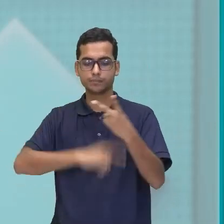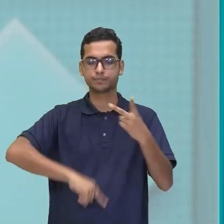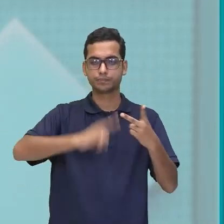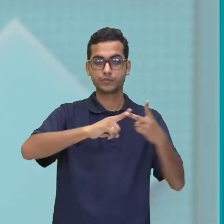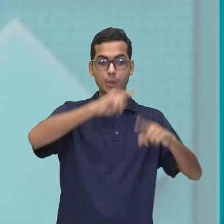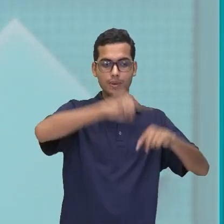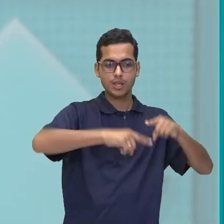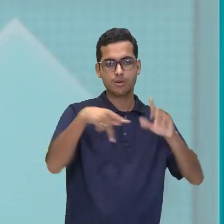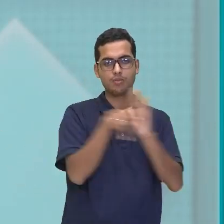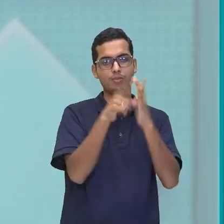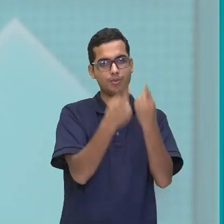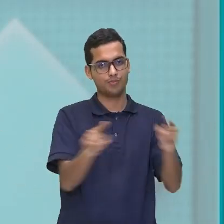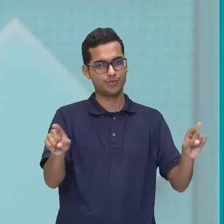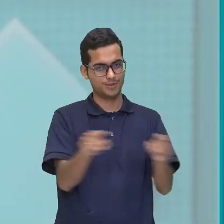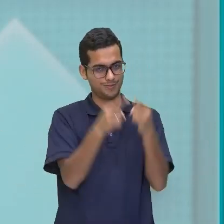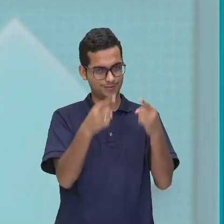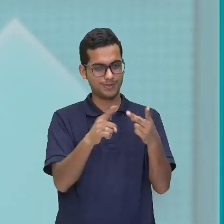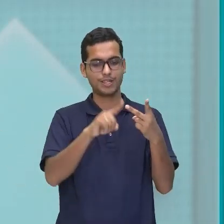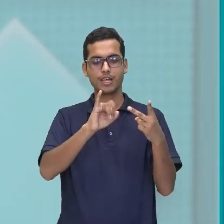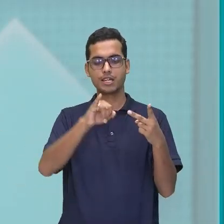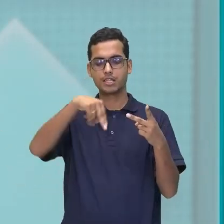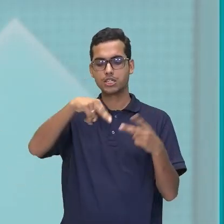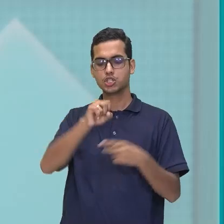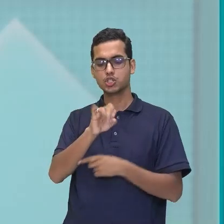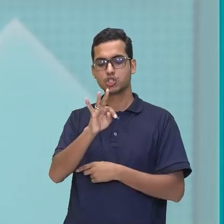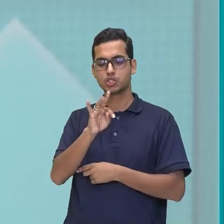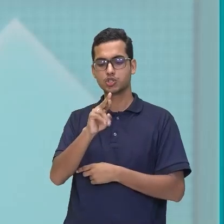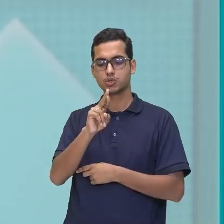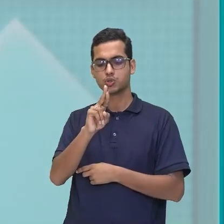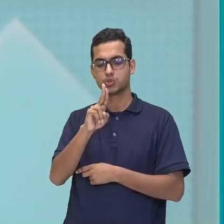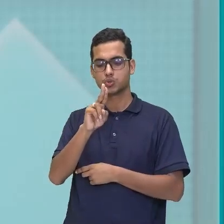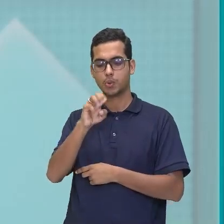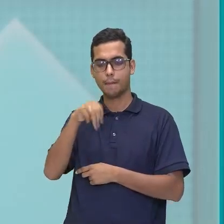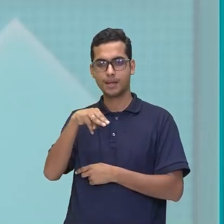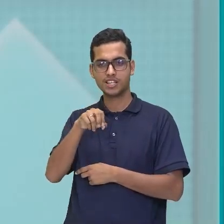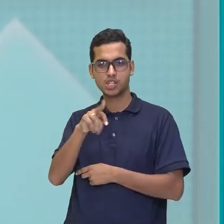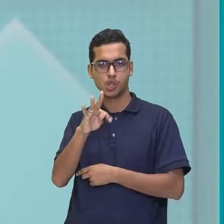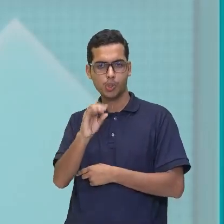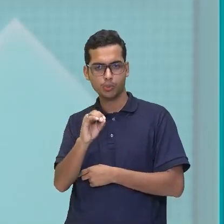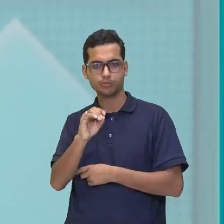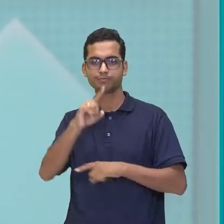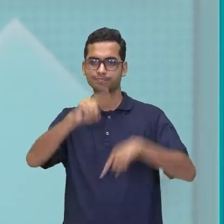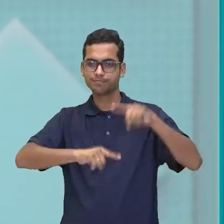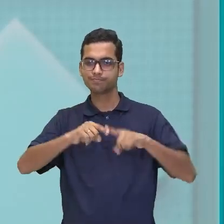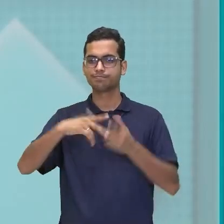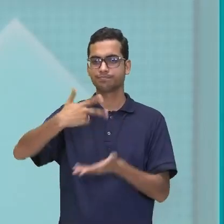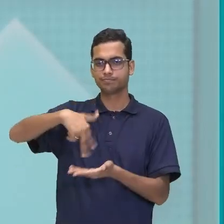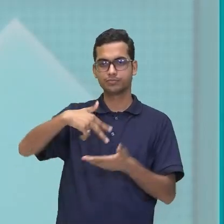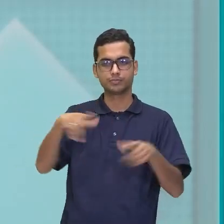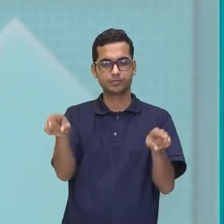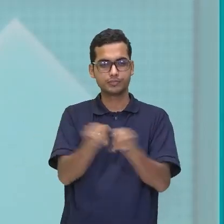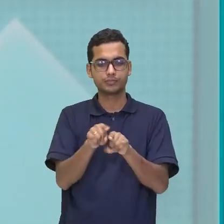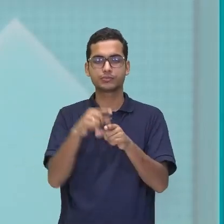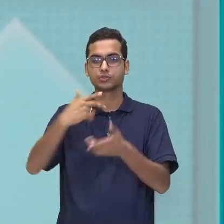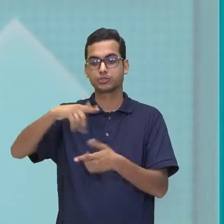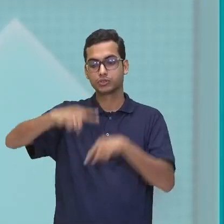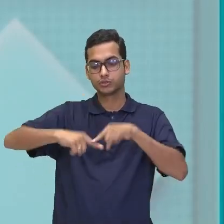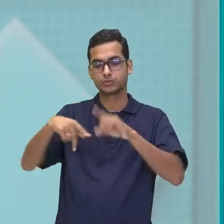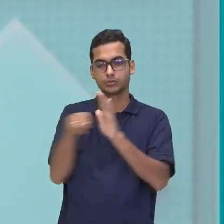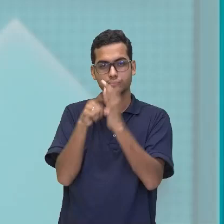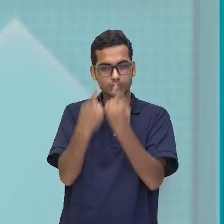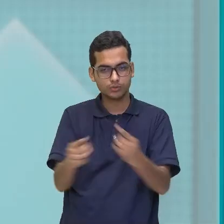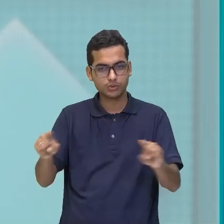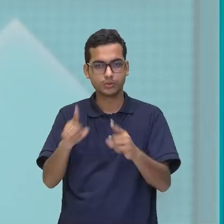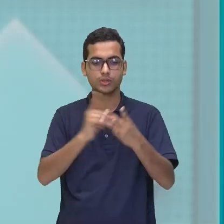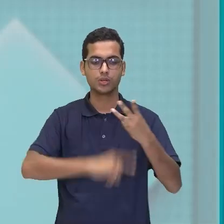instrumentos musicais. Outra coisa que caracteriza também é a questão do figurino, as cores que